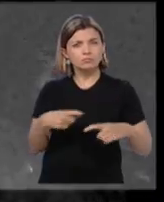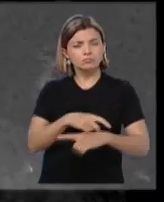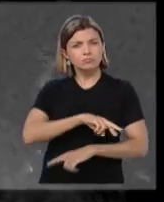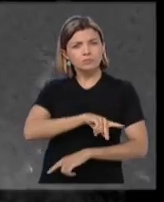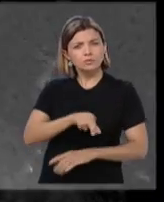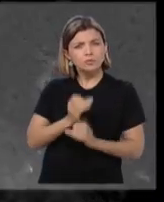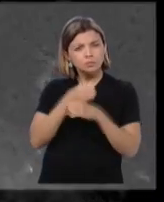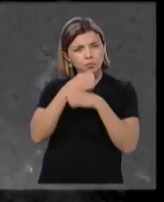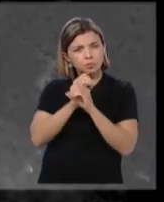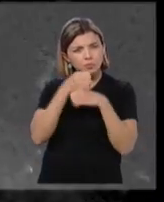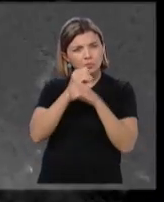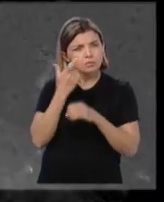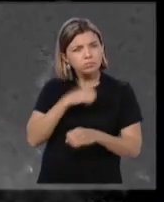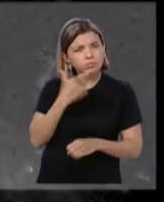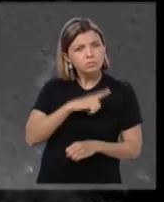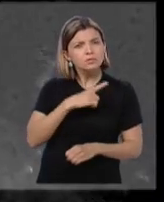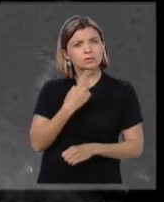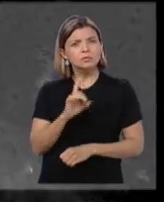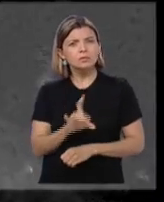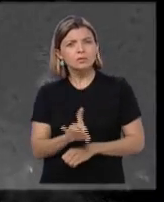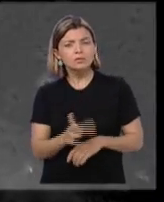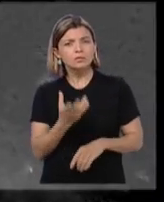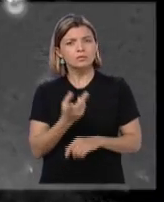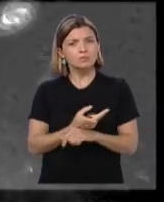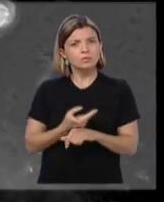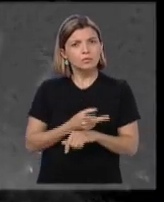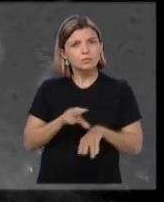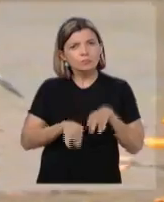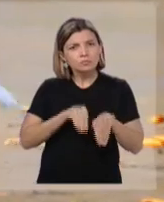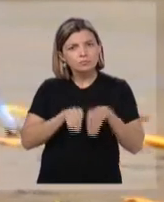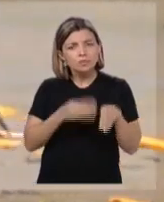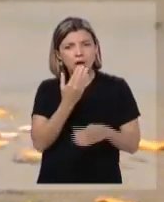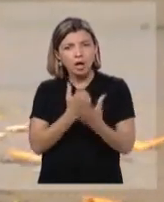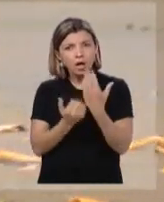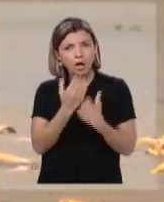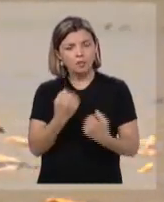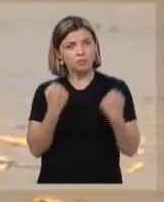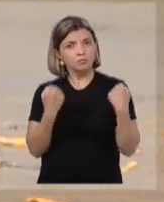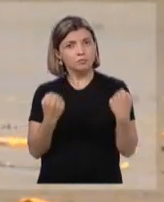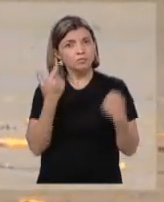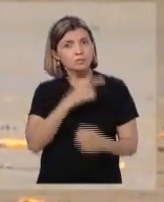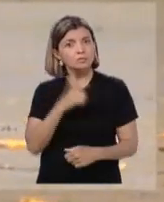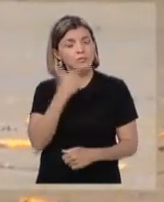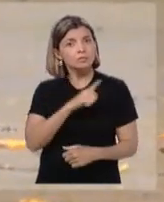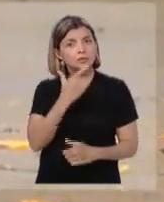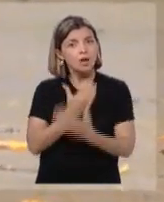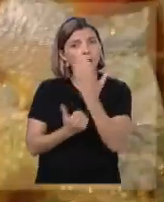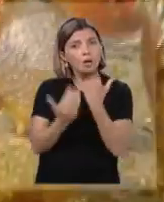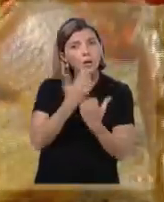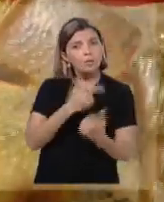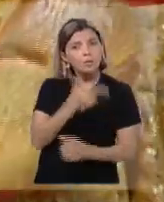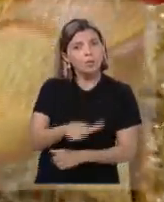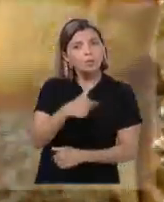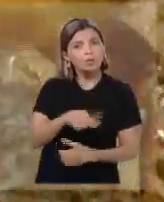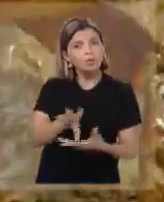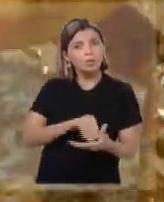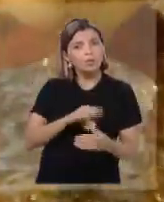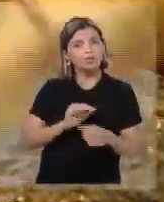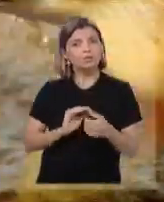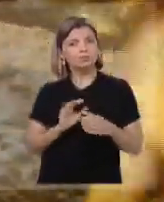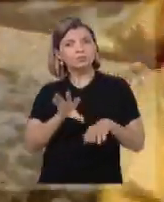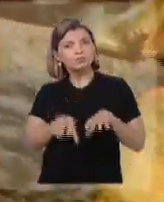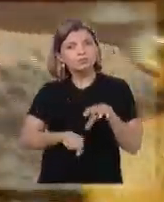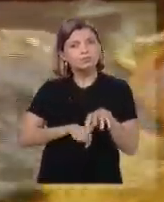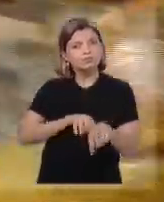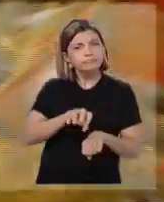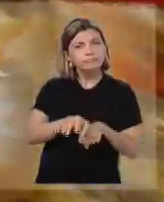e várias bactérias não fotossintetizantes. Esses organismos obtêm energia ao se alimentar de